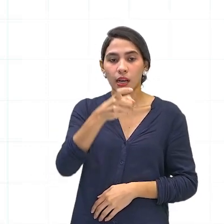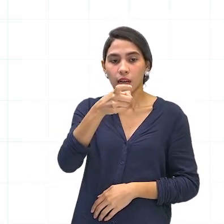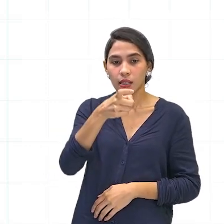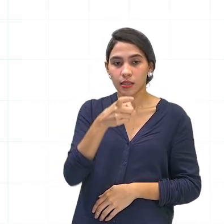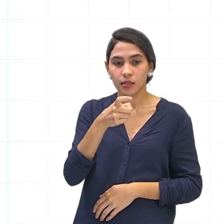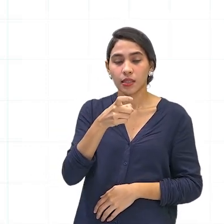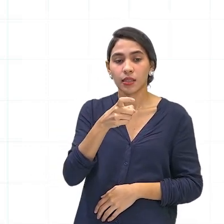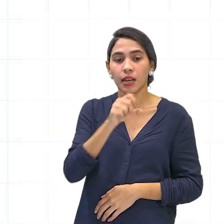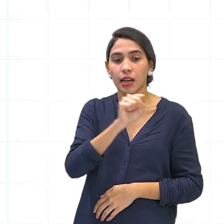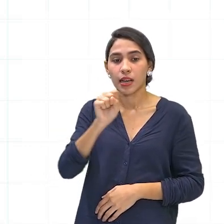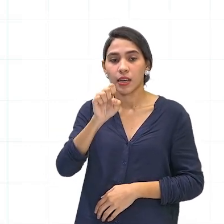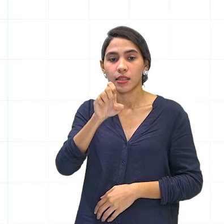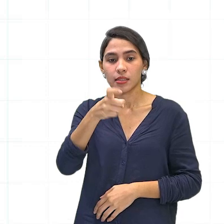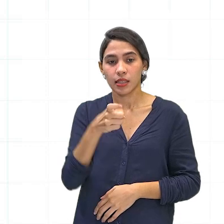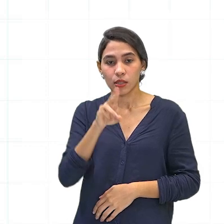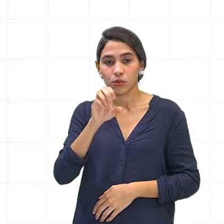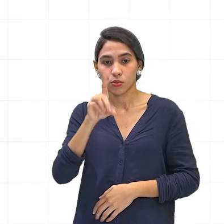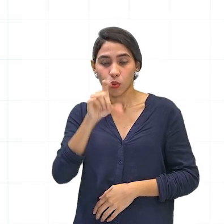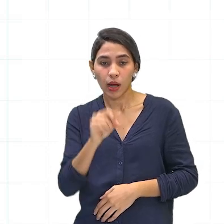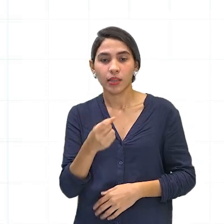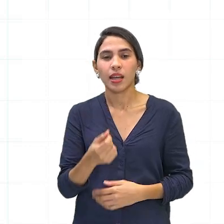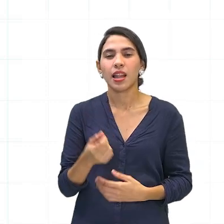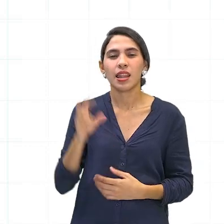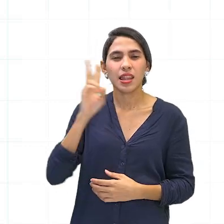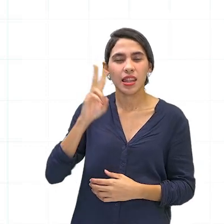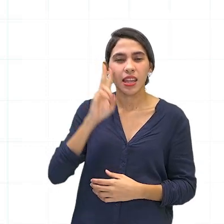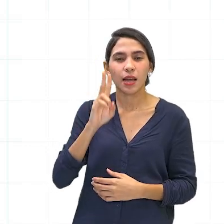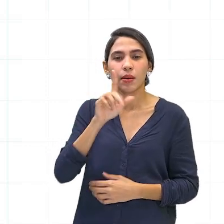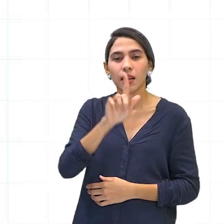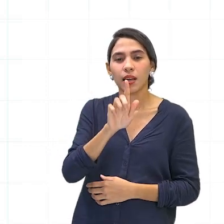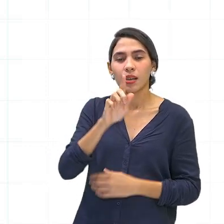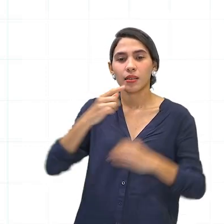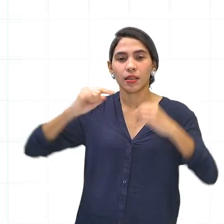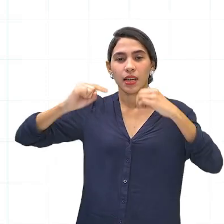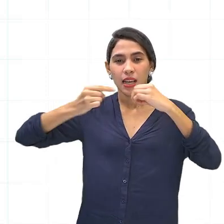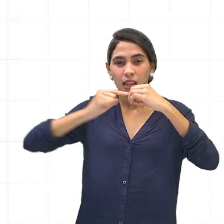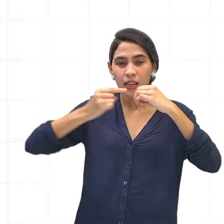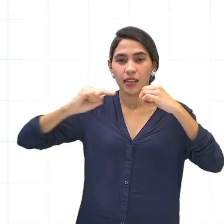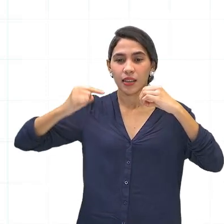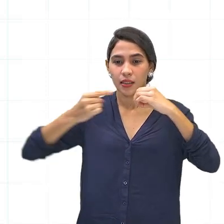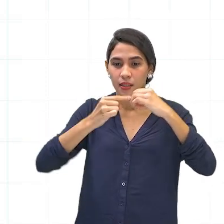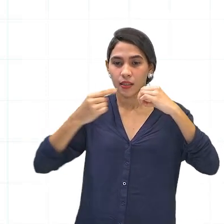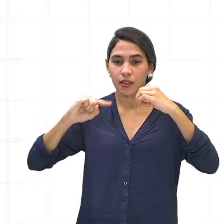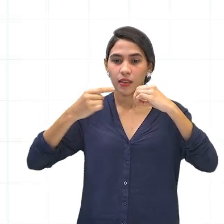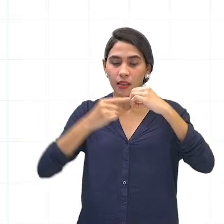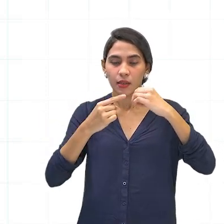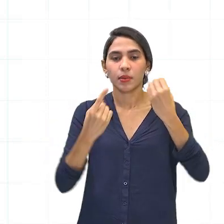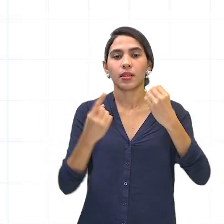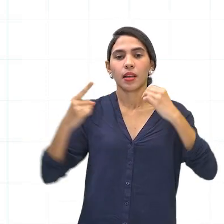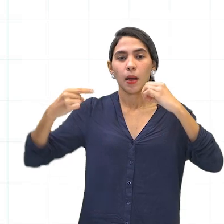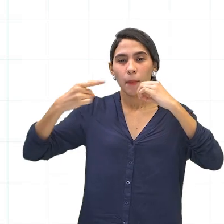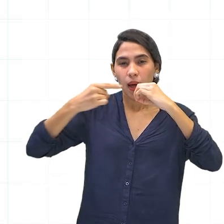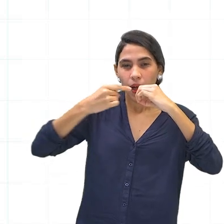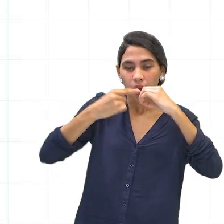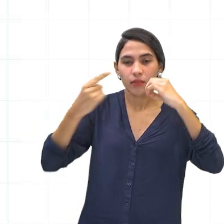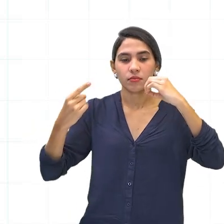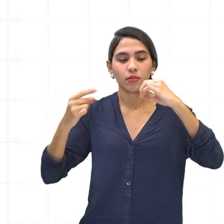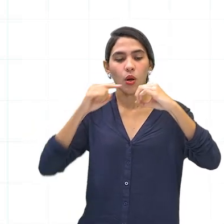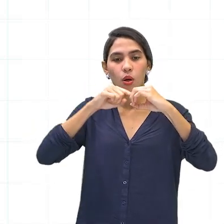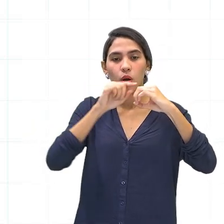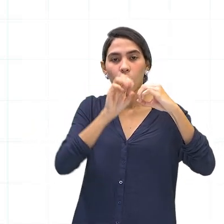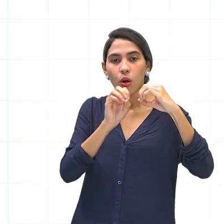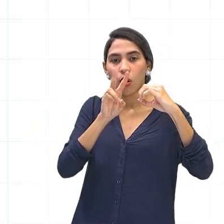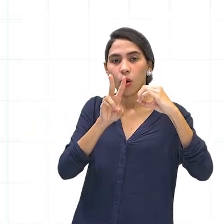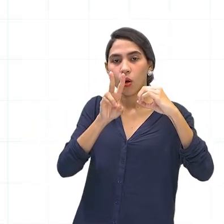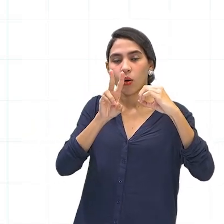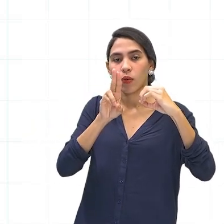reprodução sexuada, os gametas, que são as células reprodutivas, no caso a gente vai ter o espermatozoide, o óvulo, por exemplo,